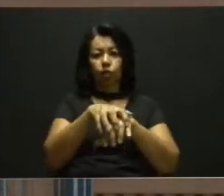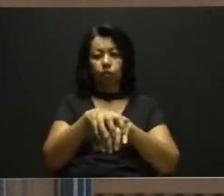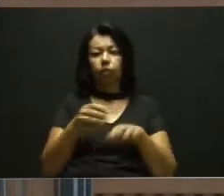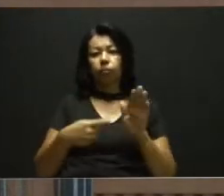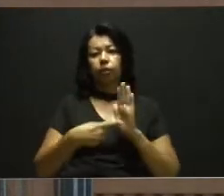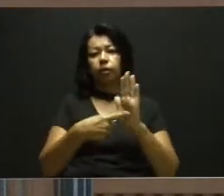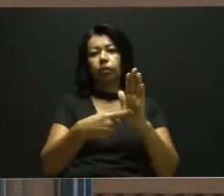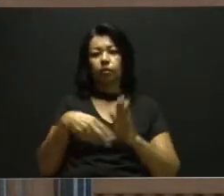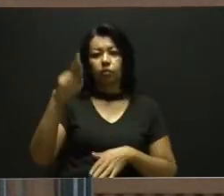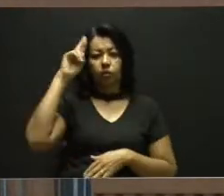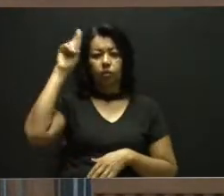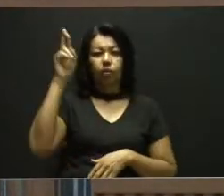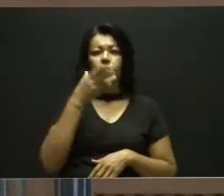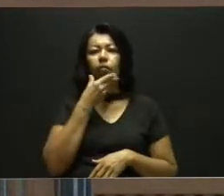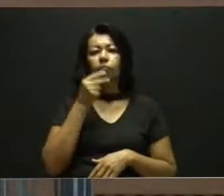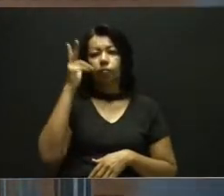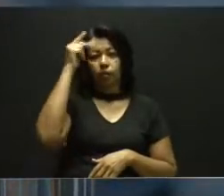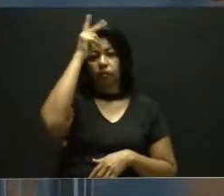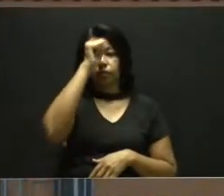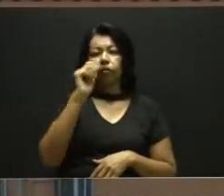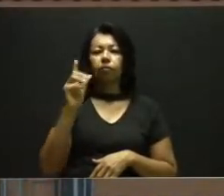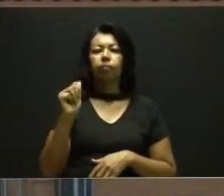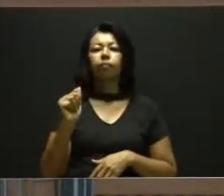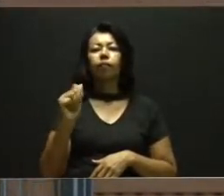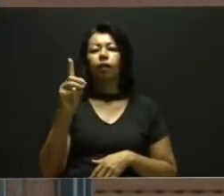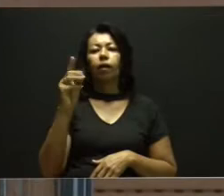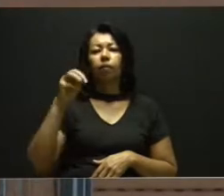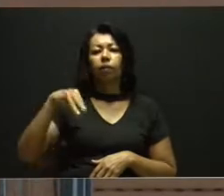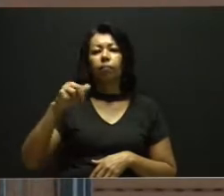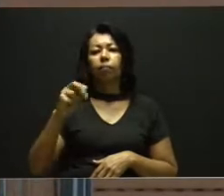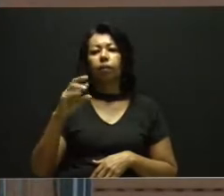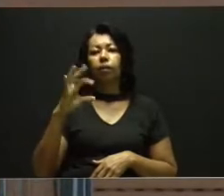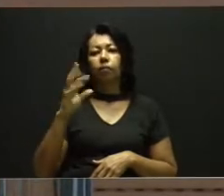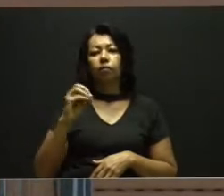excelentíssimo senhor prefeito ademar da silva oliveira